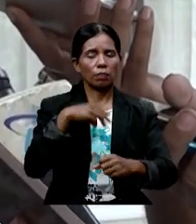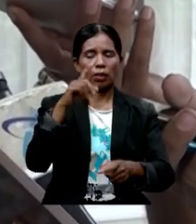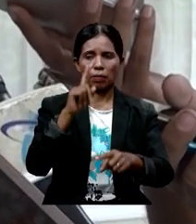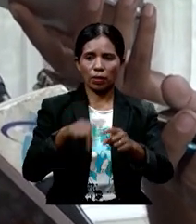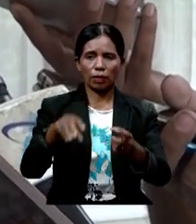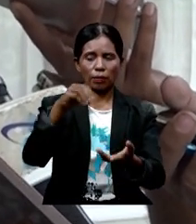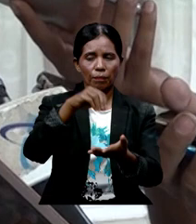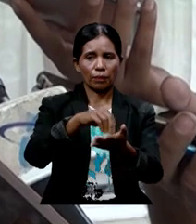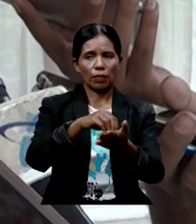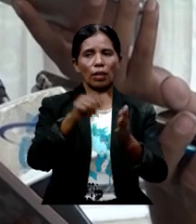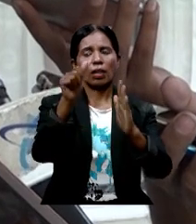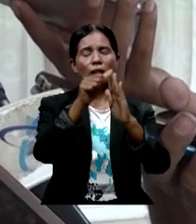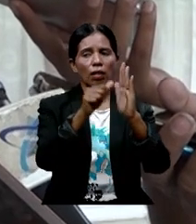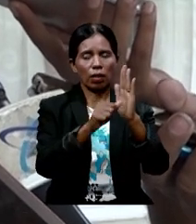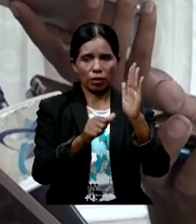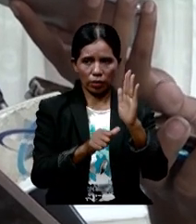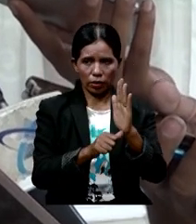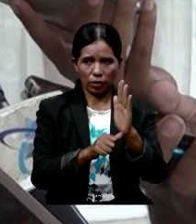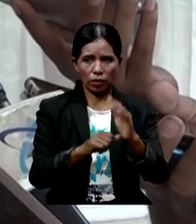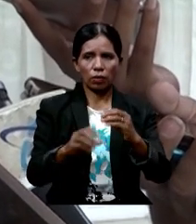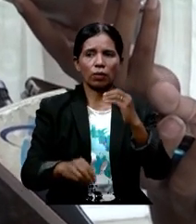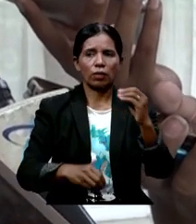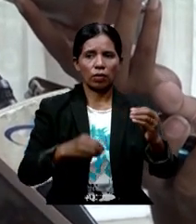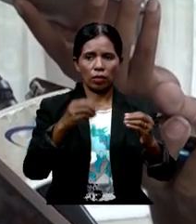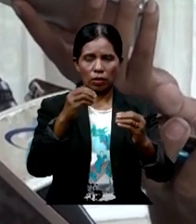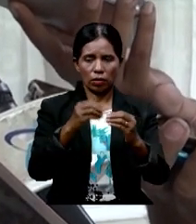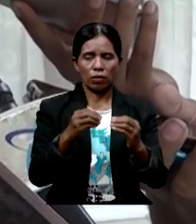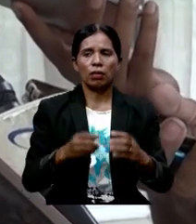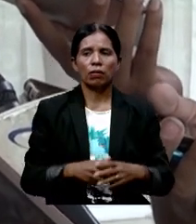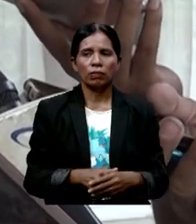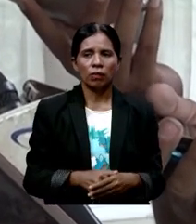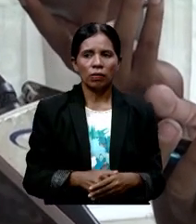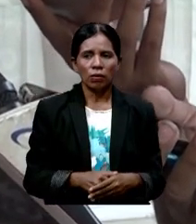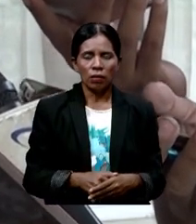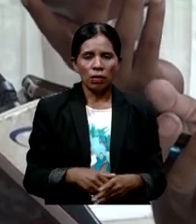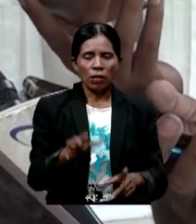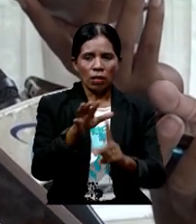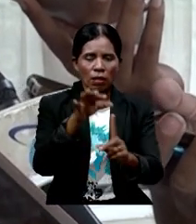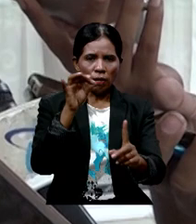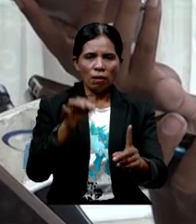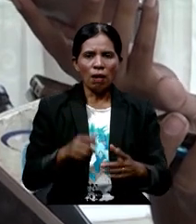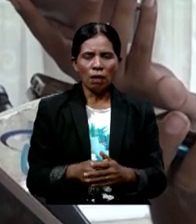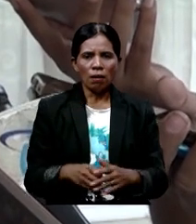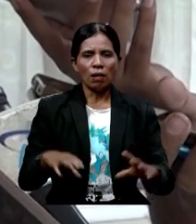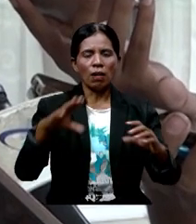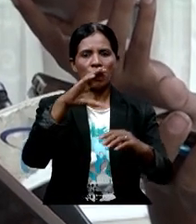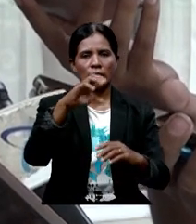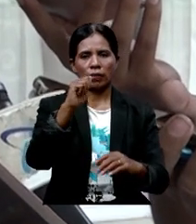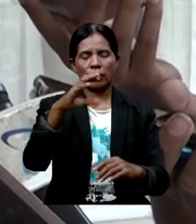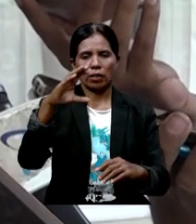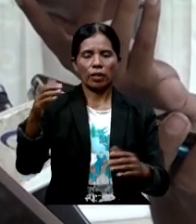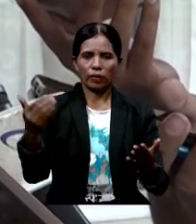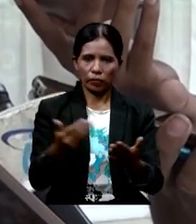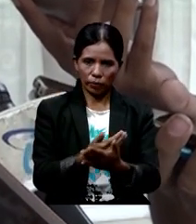a minha bela está lá para a agenda, quando mostra para a eleição, para começar o CAC,